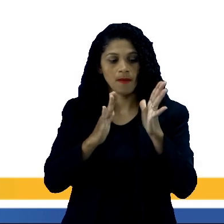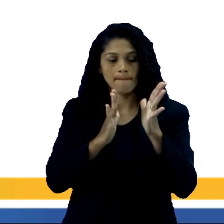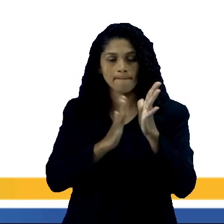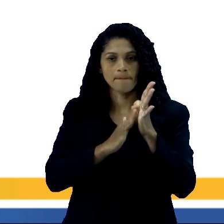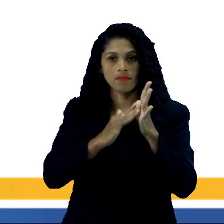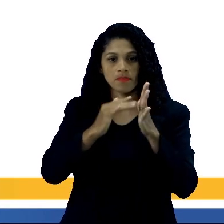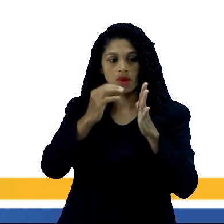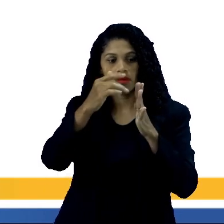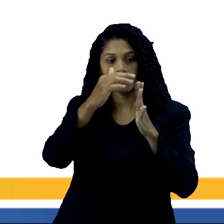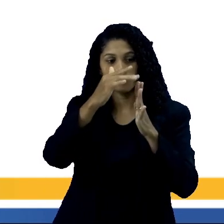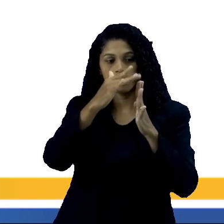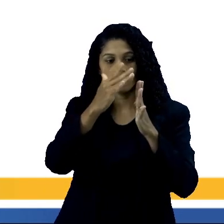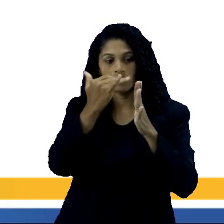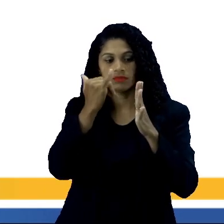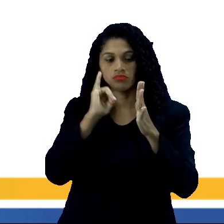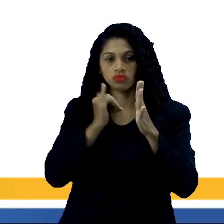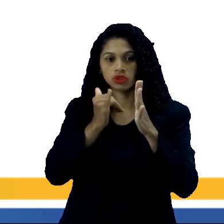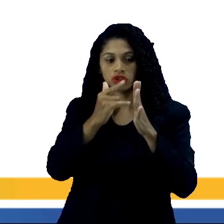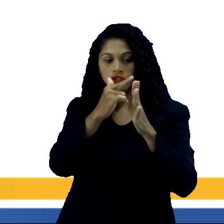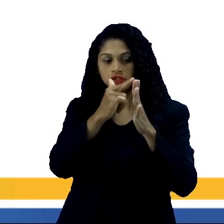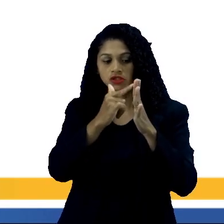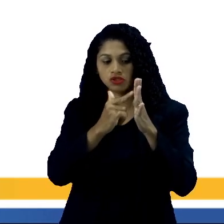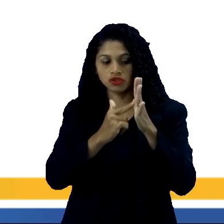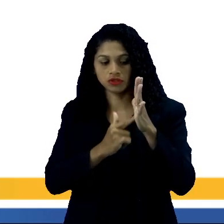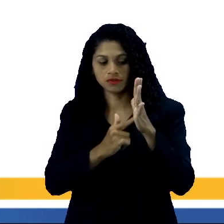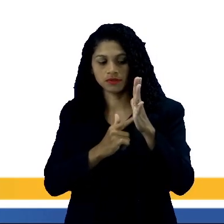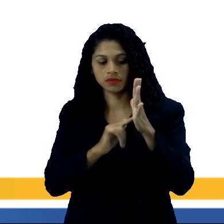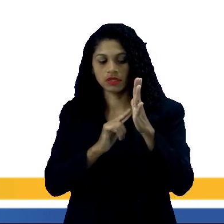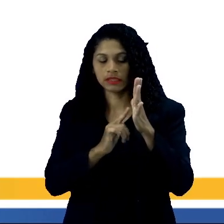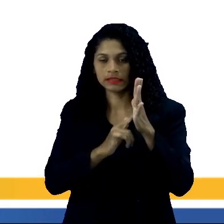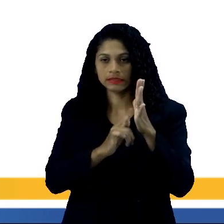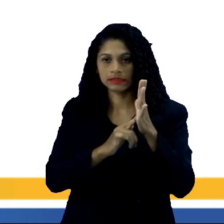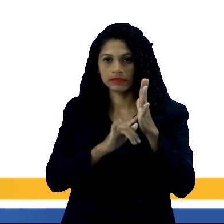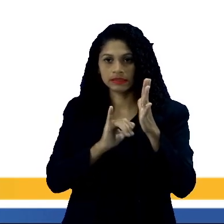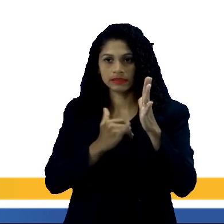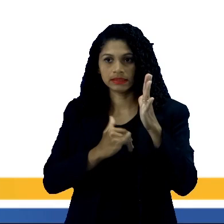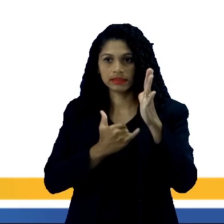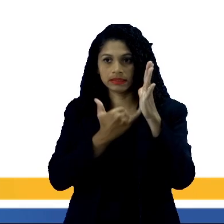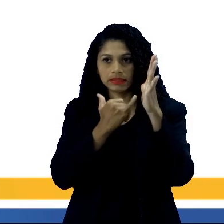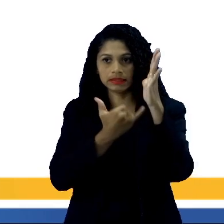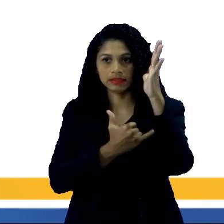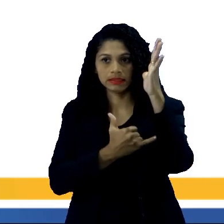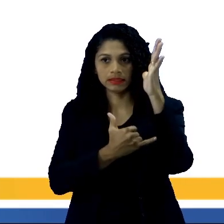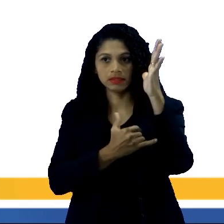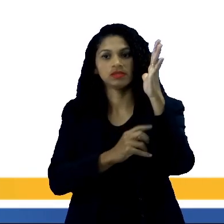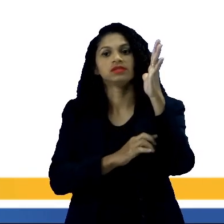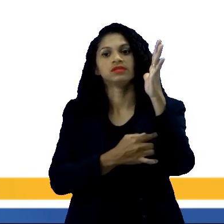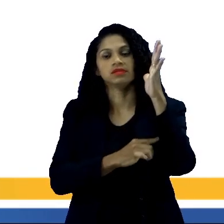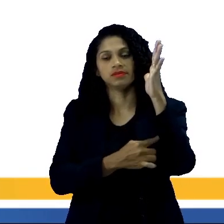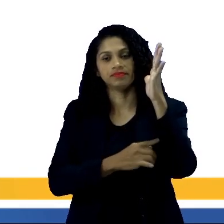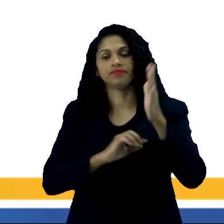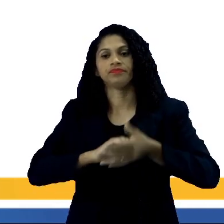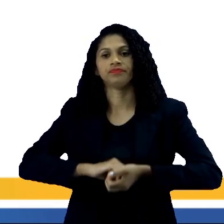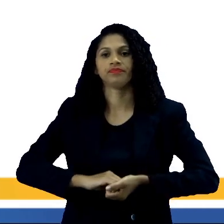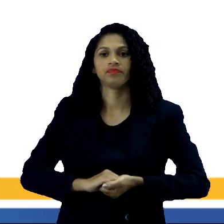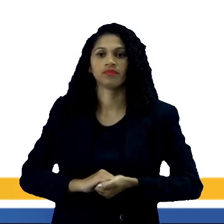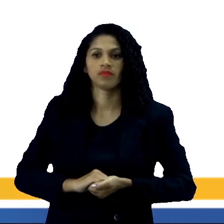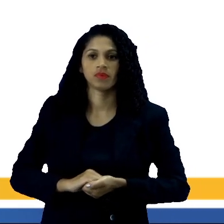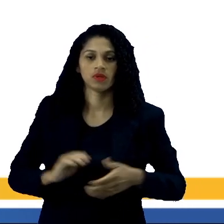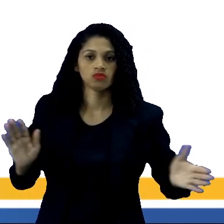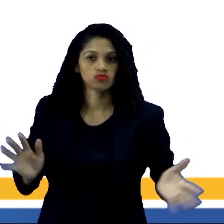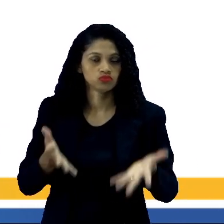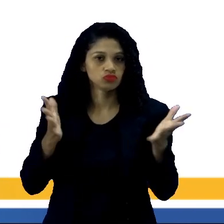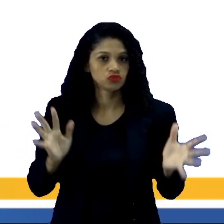que o neurotransmissor é liberado na extremidade do axônio, ele vai conseguir sensibilizar a célula para que